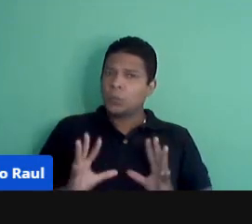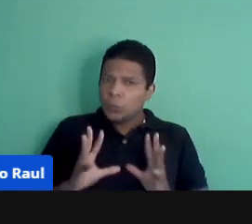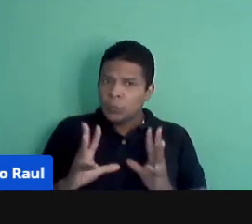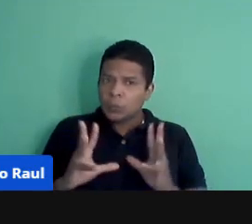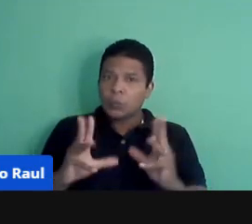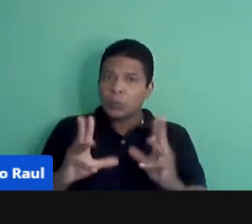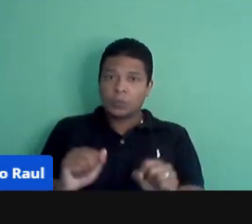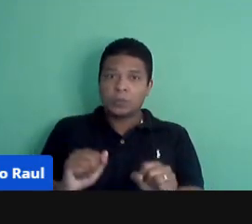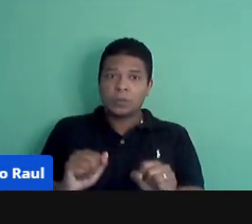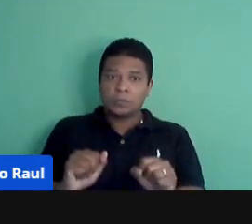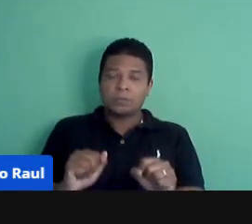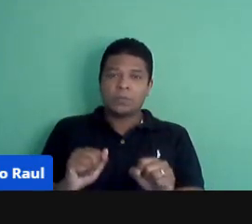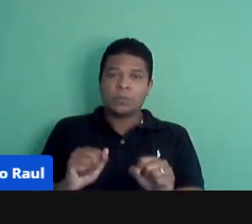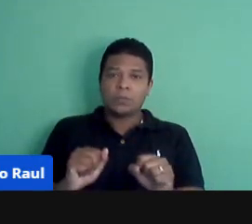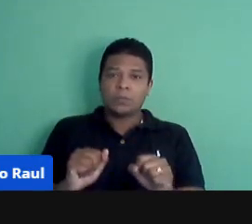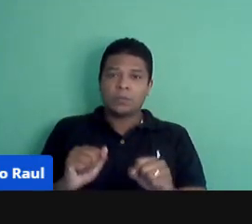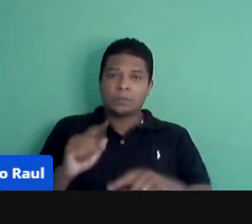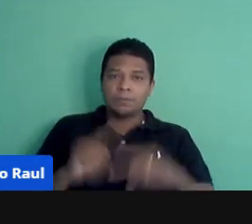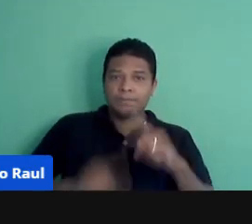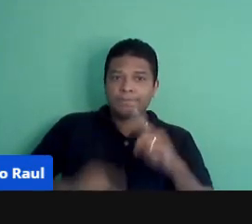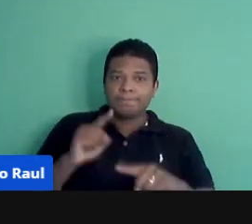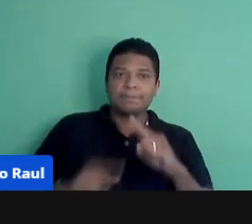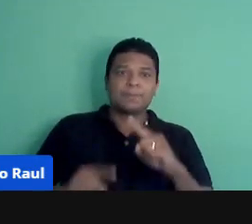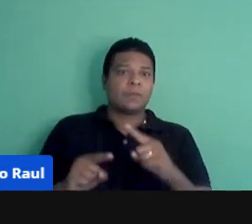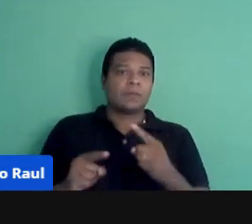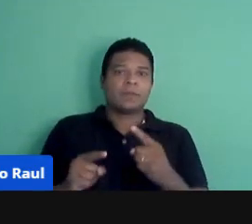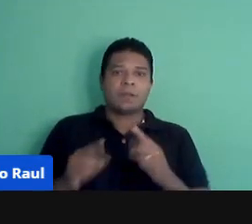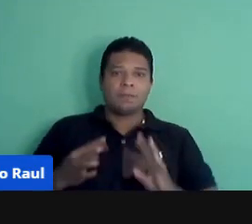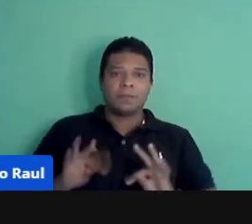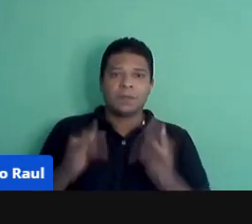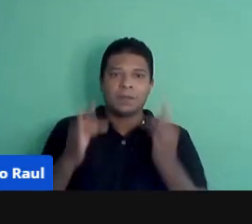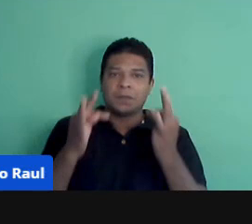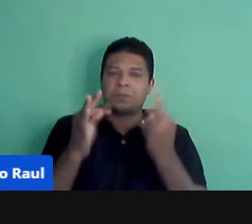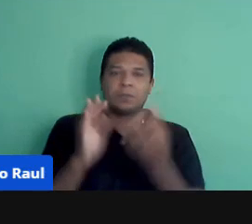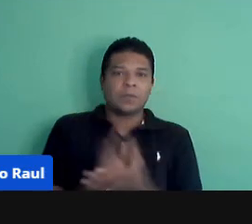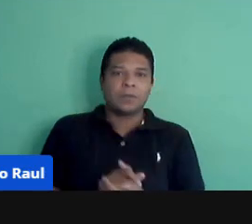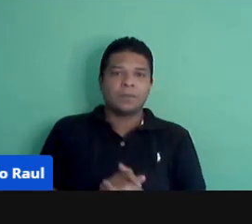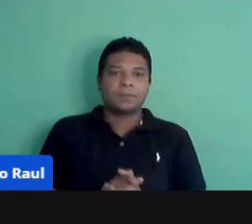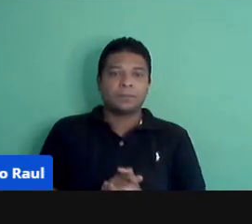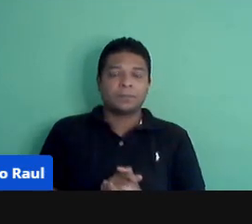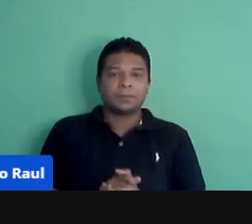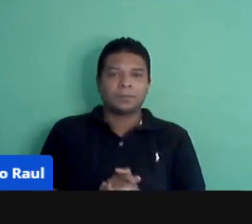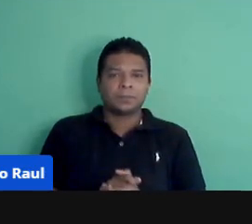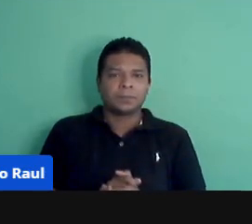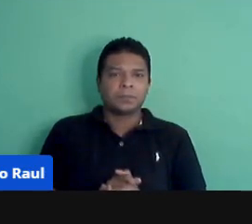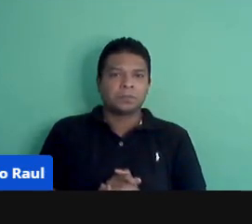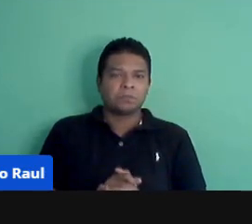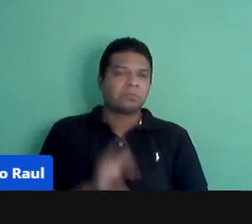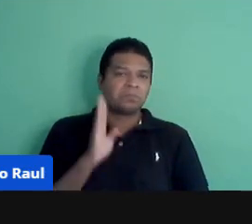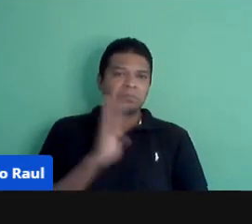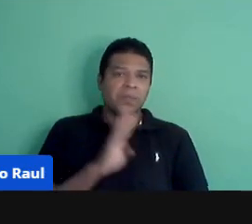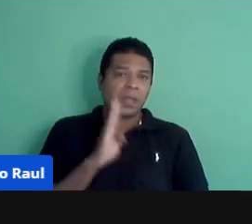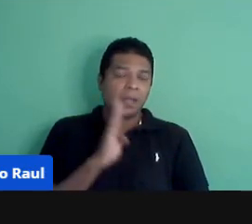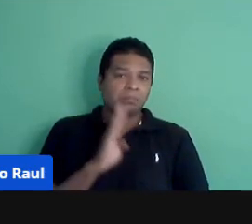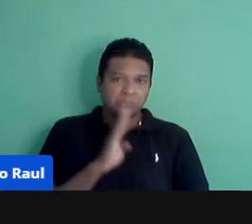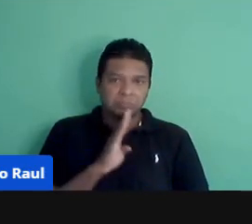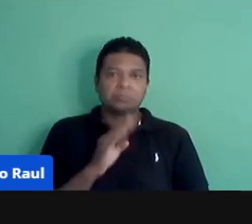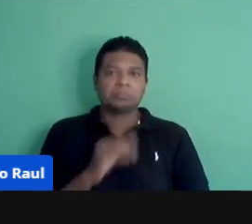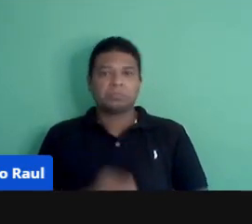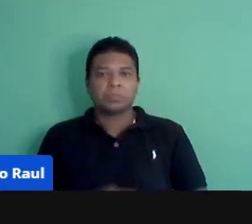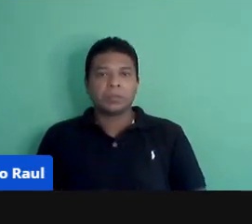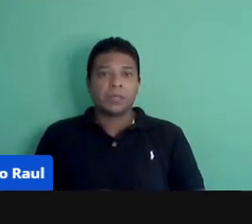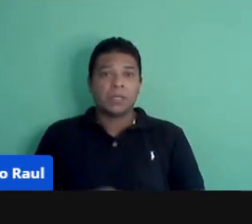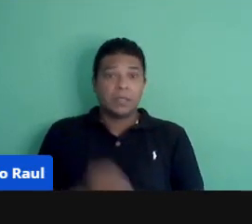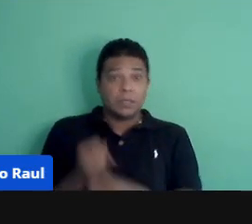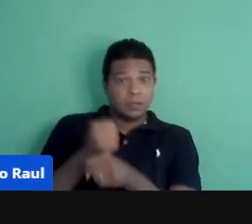na nossa mão, né? Nós não temos outra saída. E tem sido muito proveitoso, muito mesmo. Esse